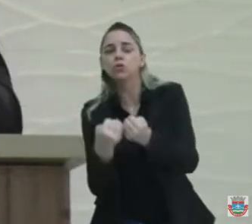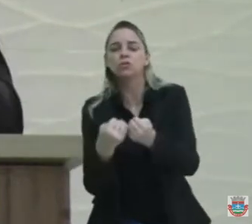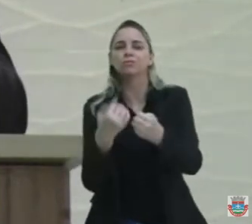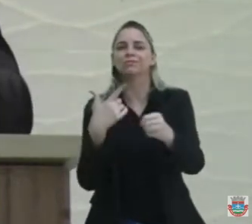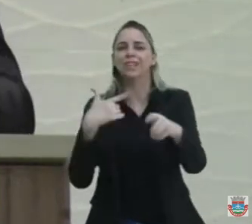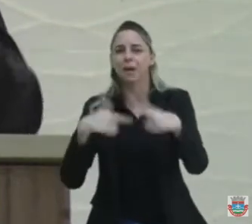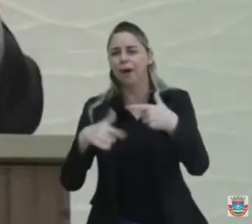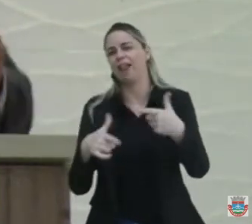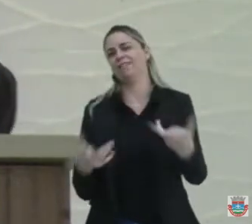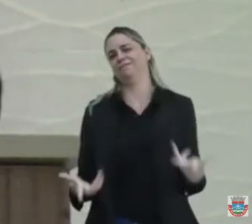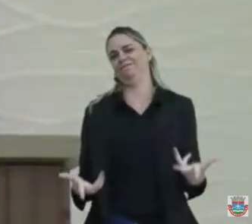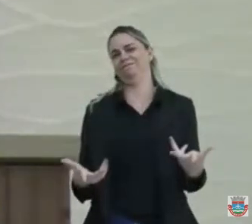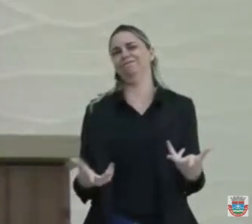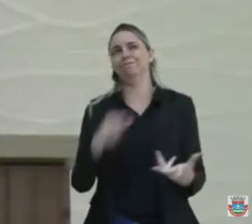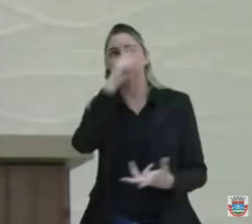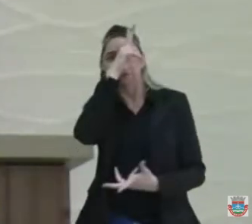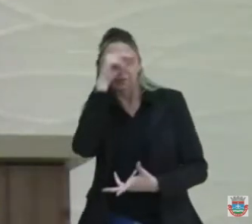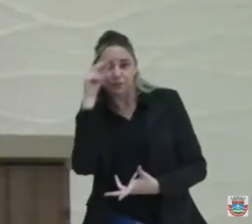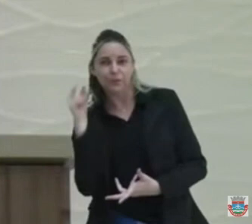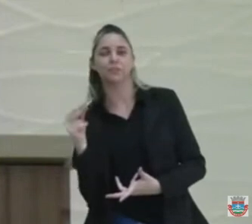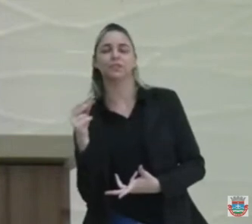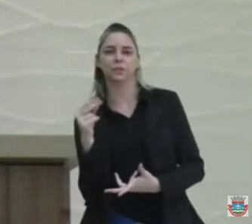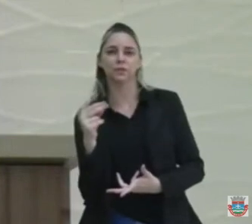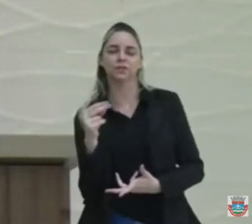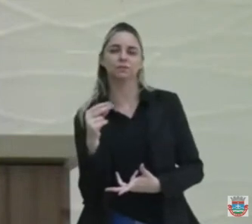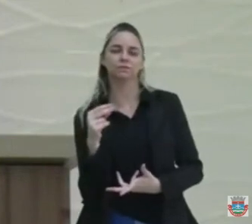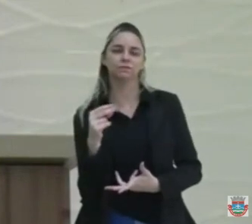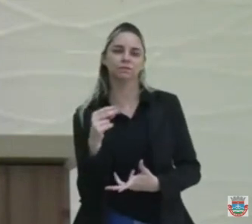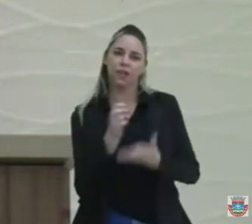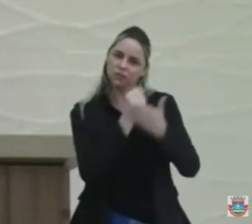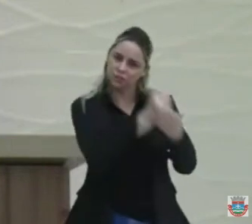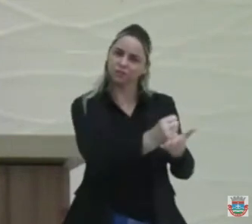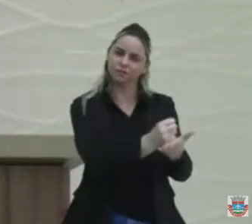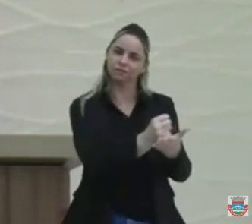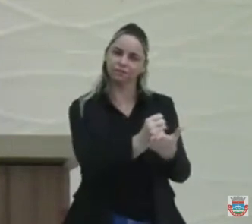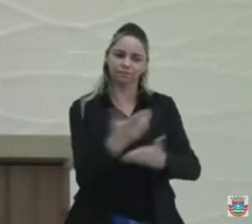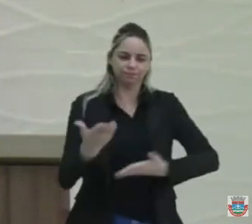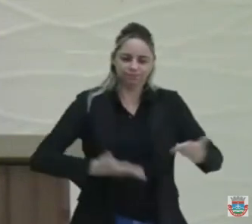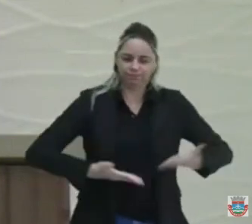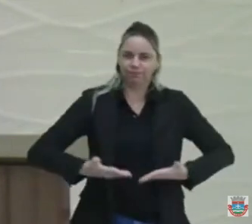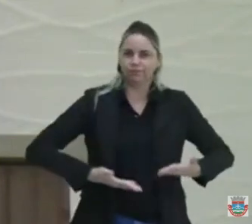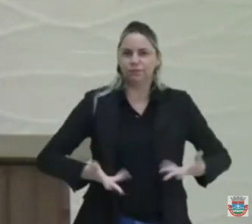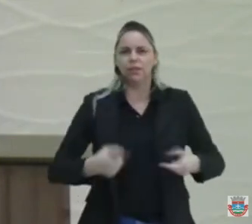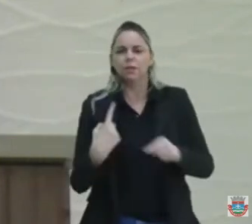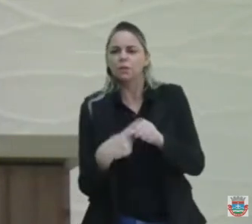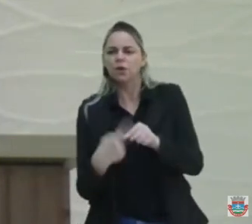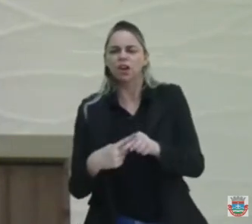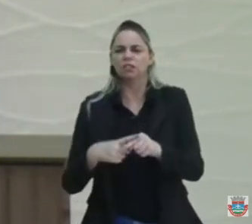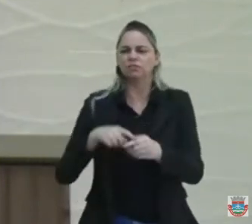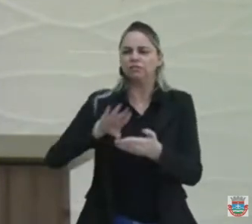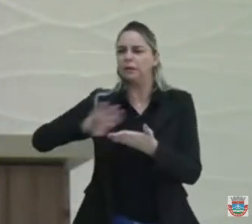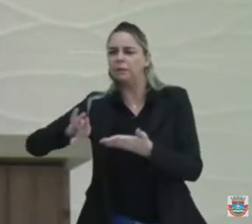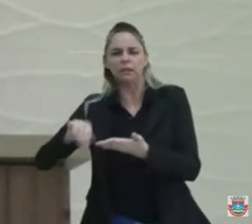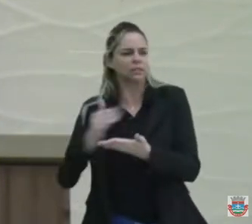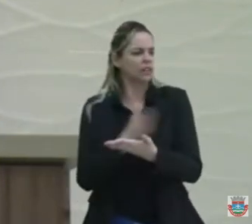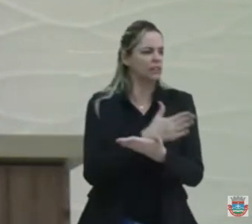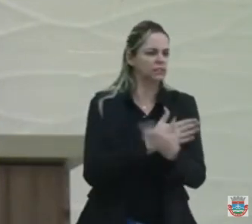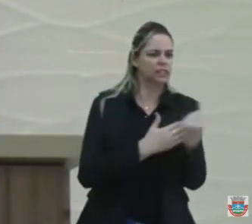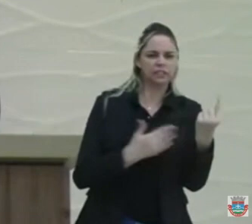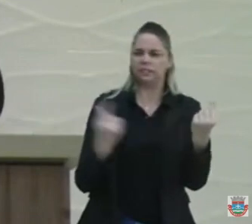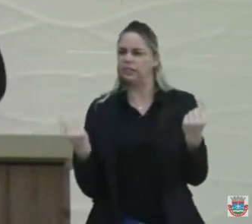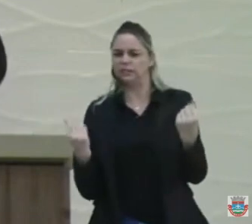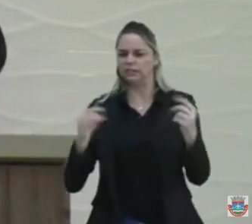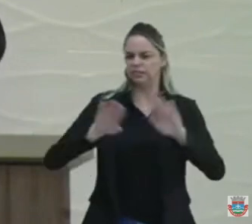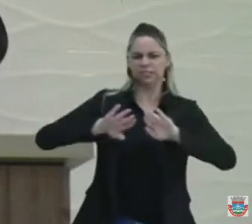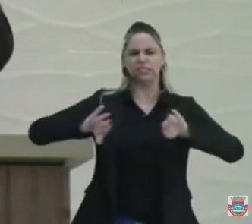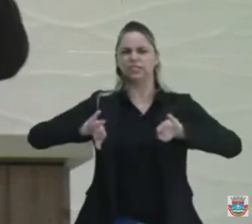a um mesmo órgão, a prefeitura municipal. E por que havia uma separação de fundos? Então,